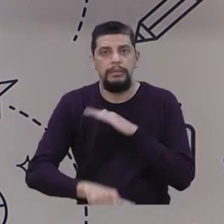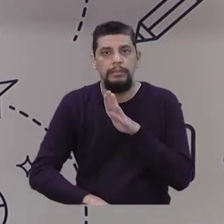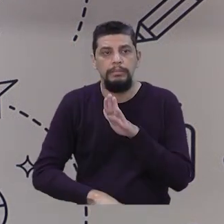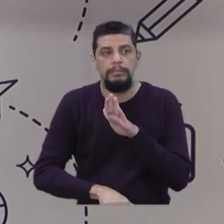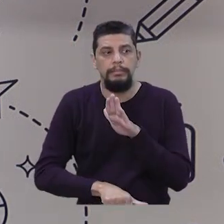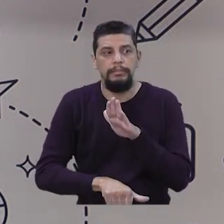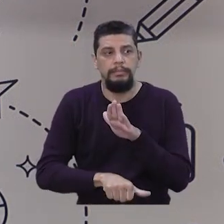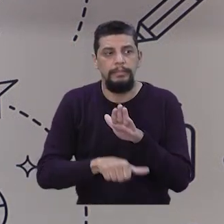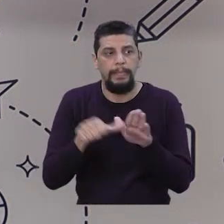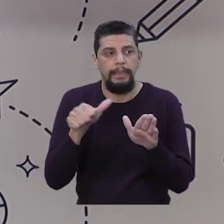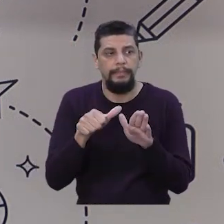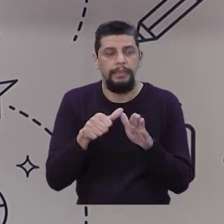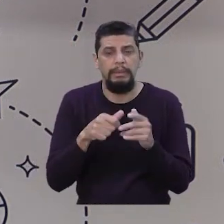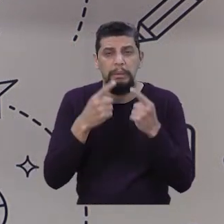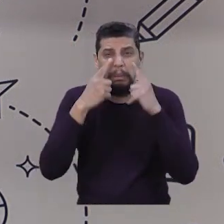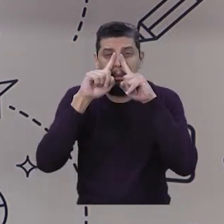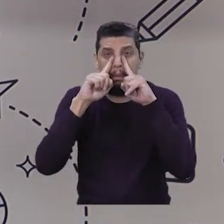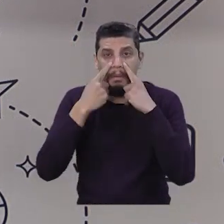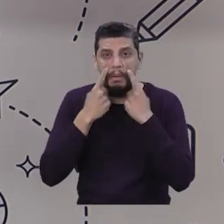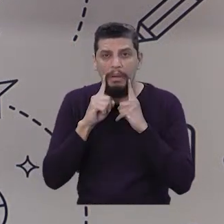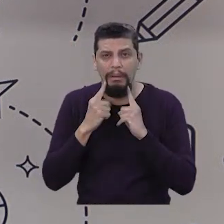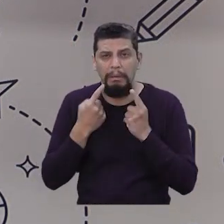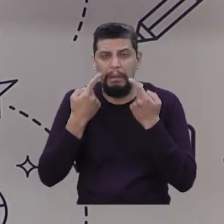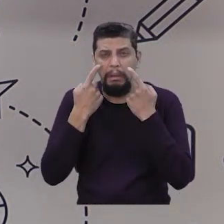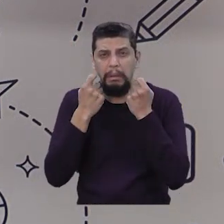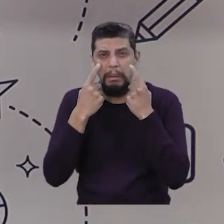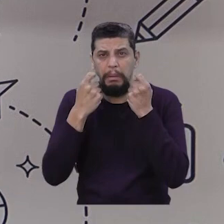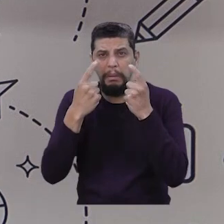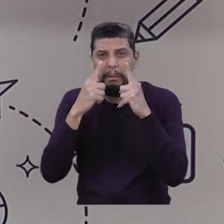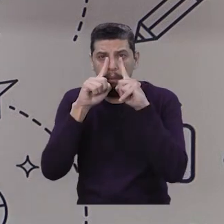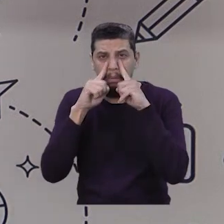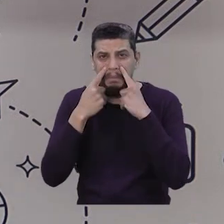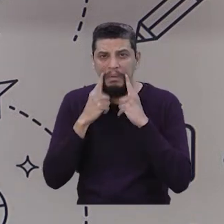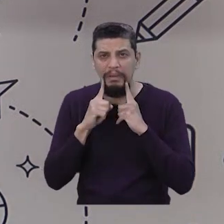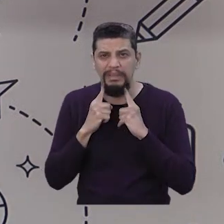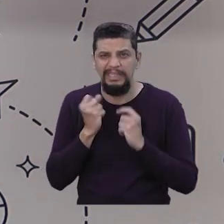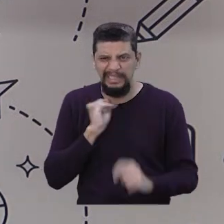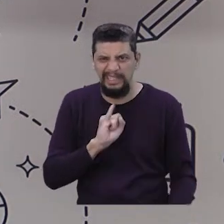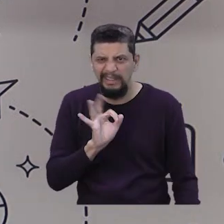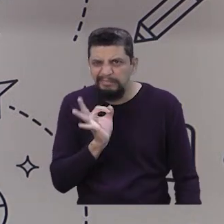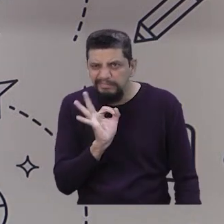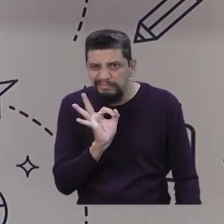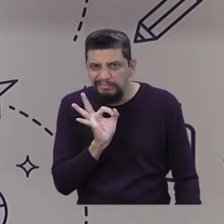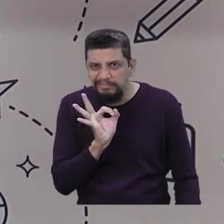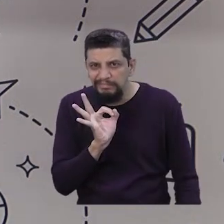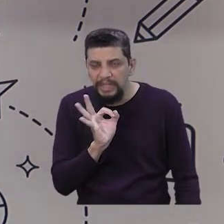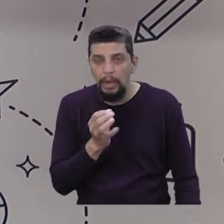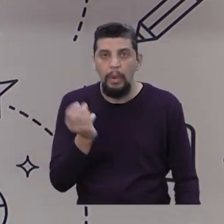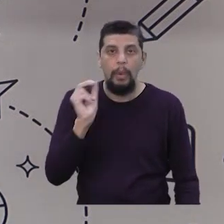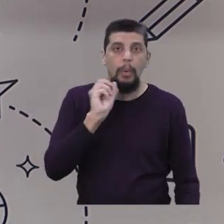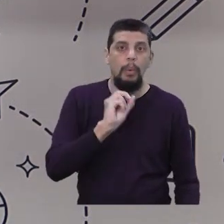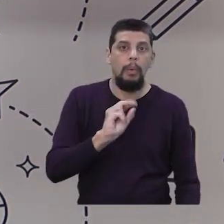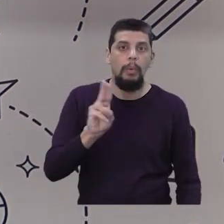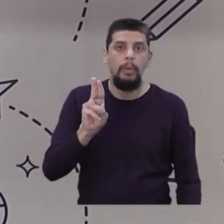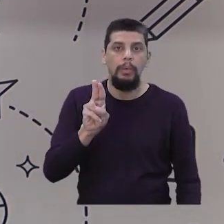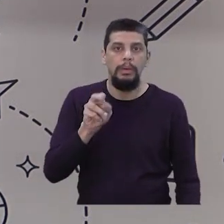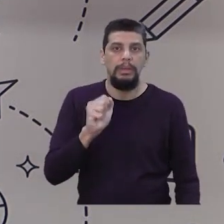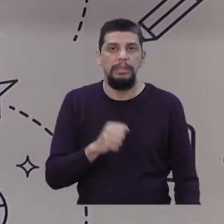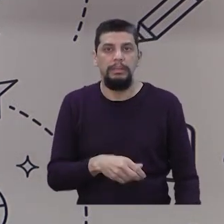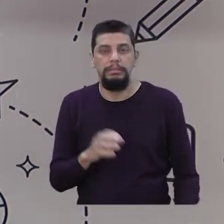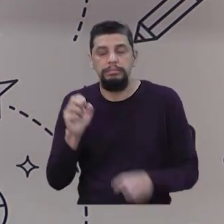número 1 aqui, ó. Ficou chorando. Chorou bastante. Será que foi isso? Ou será que